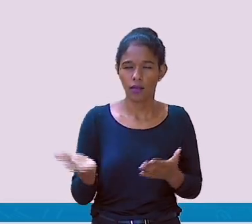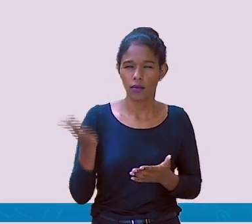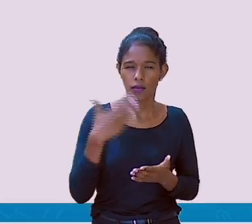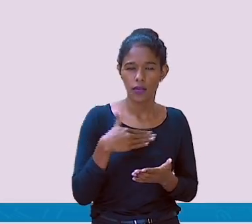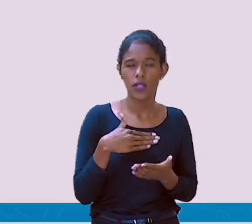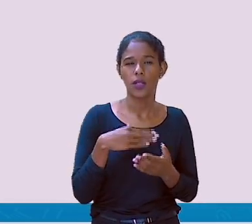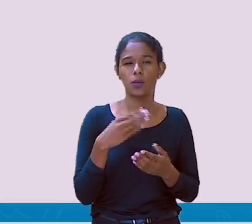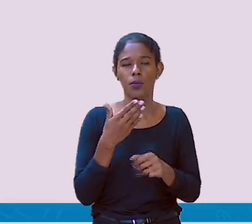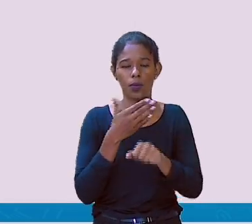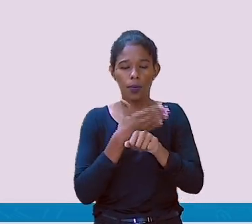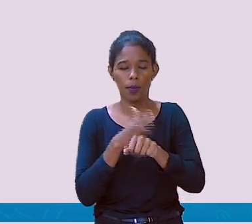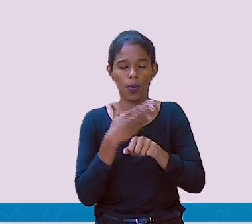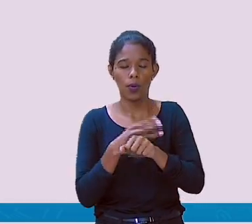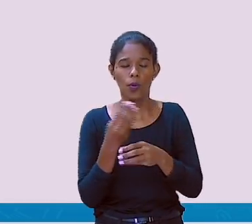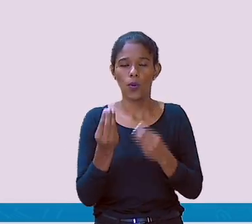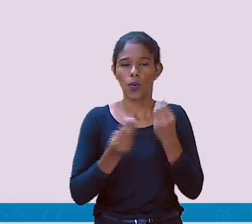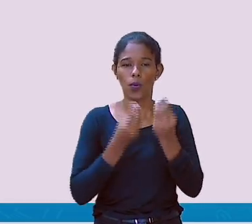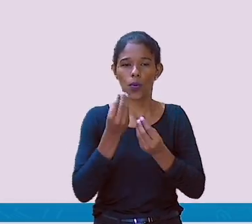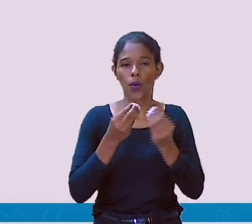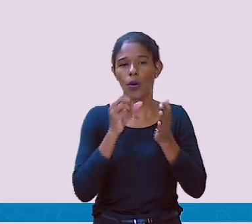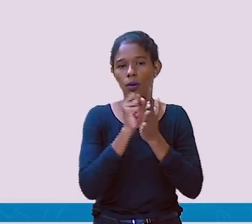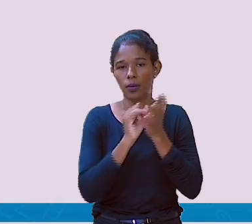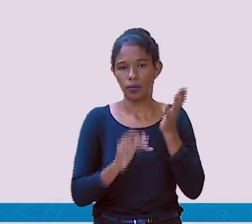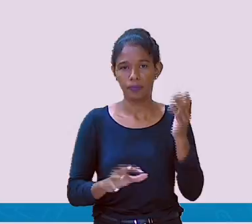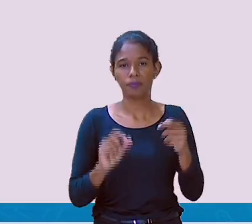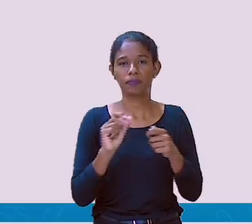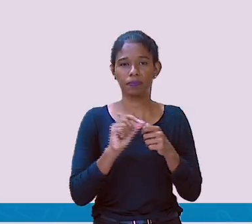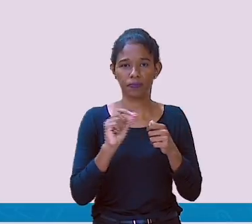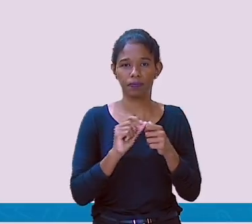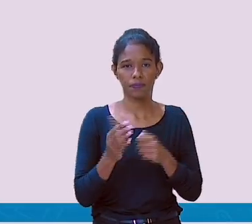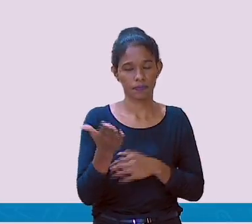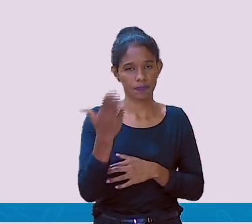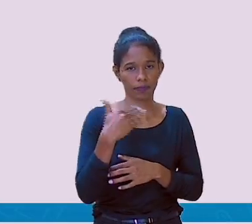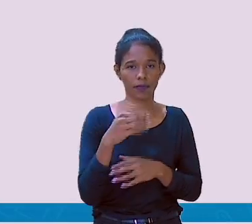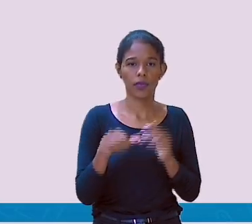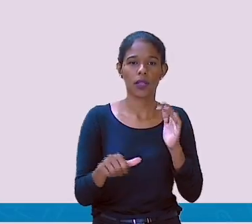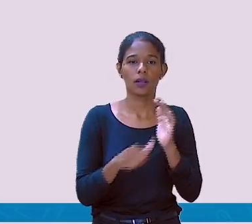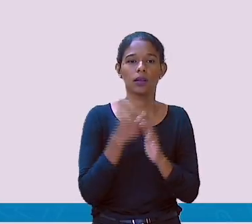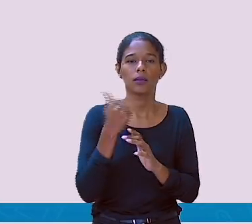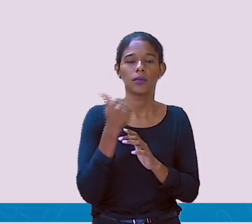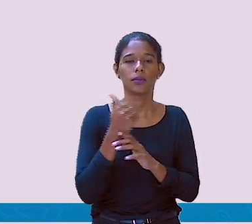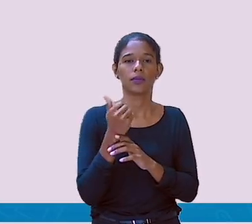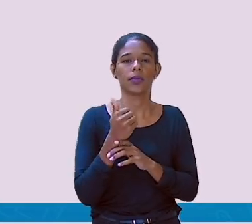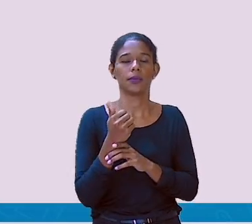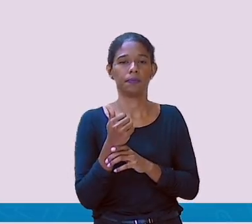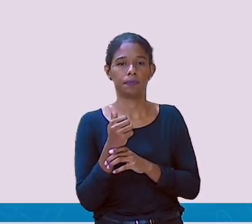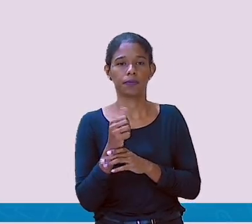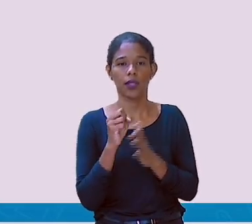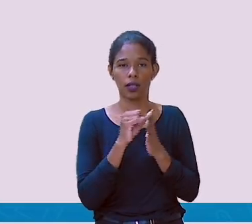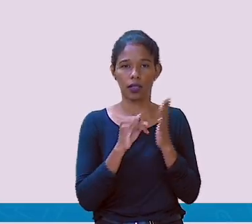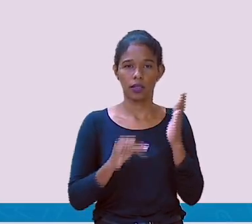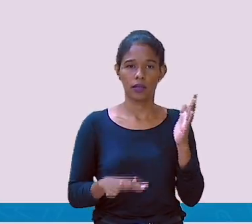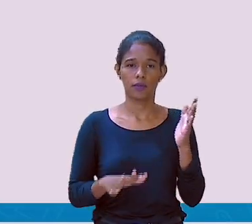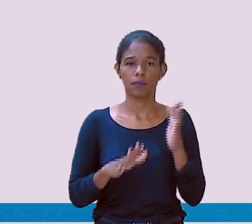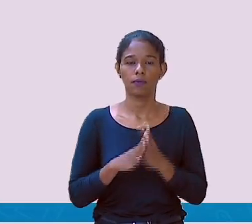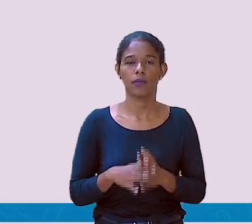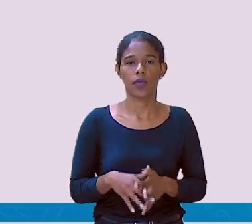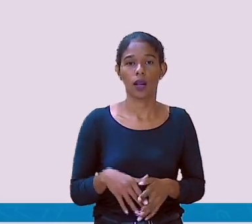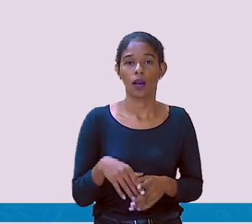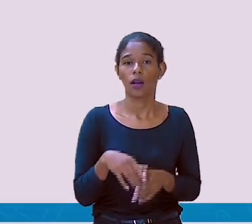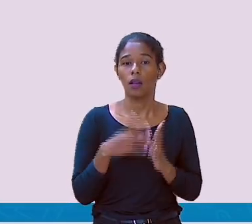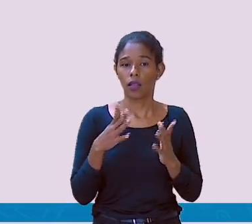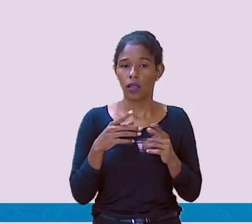Vamos aplicar o que eu coloquei para vocês. Primeiro, observe. Os segmentos a